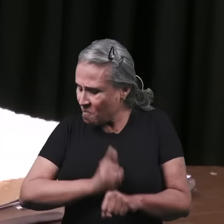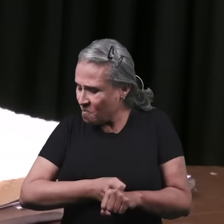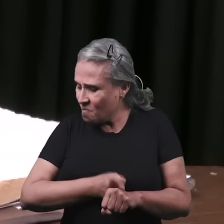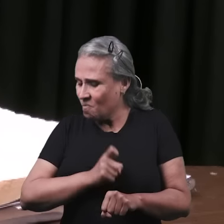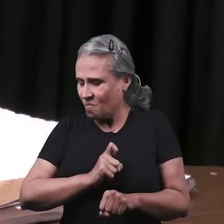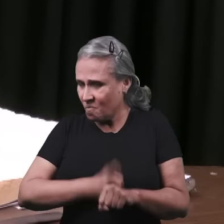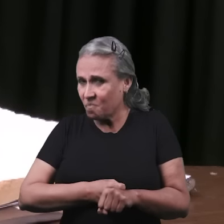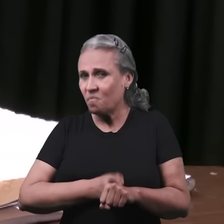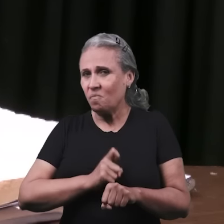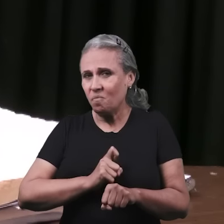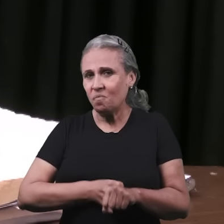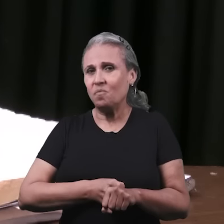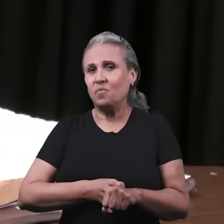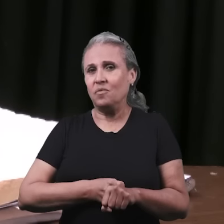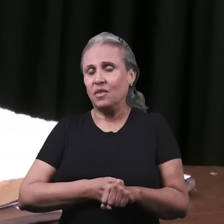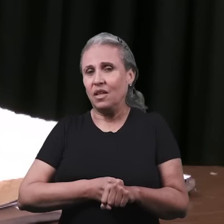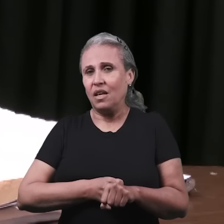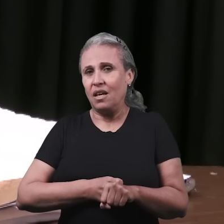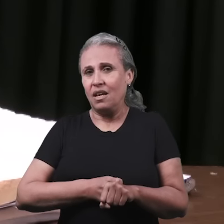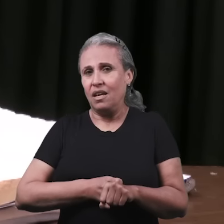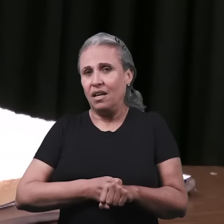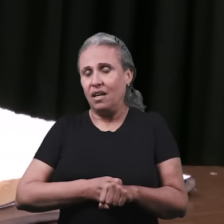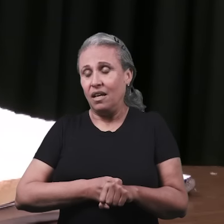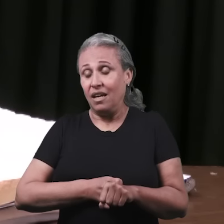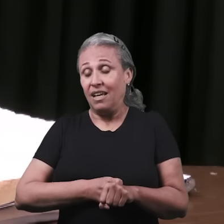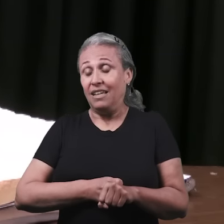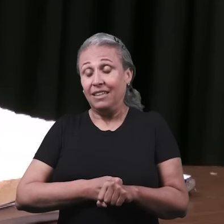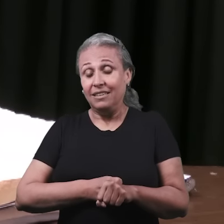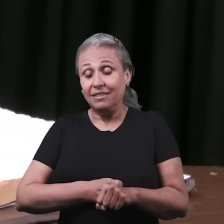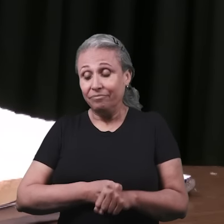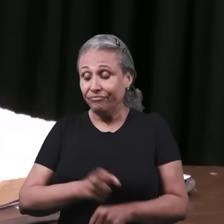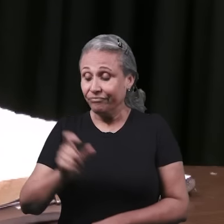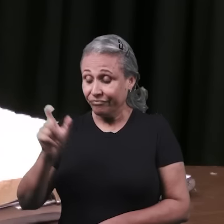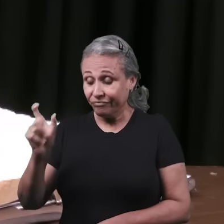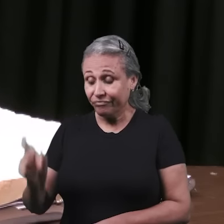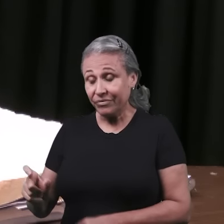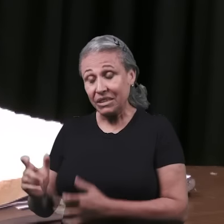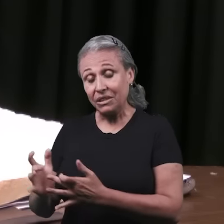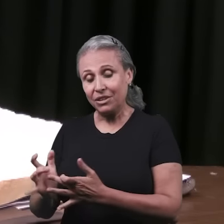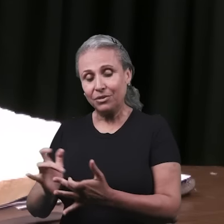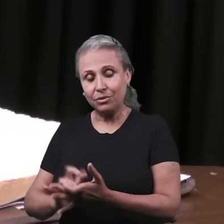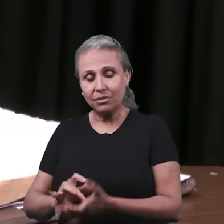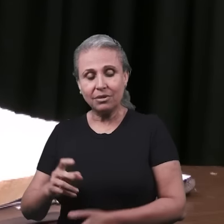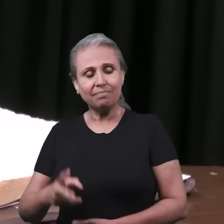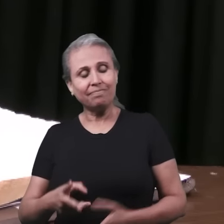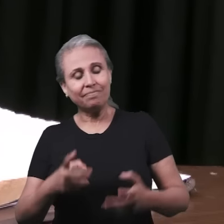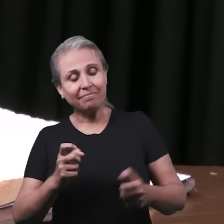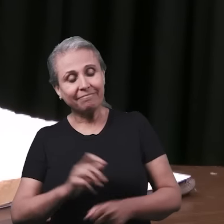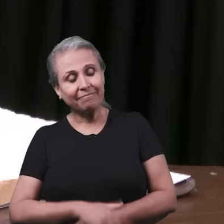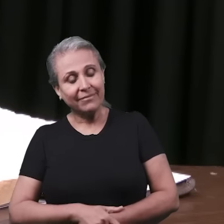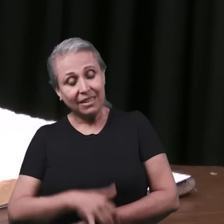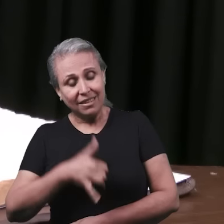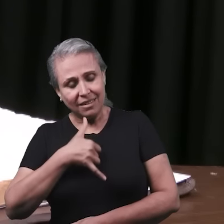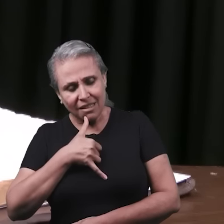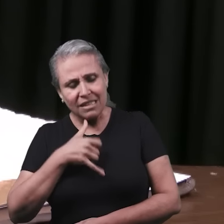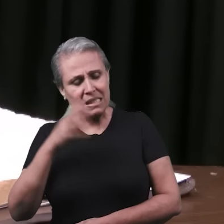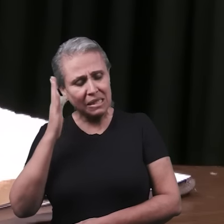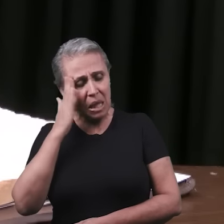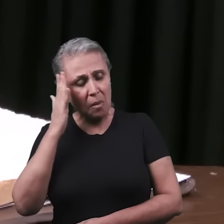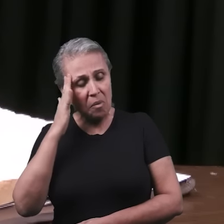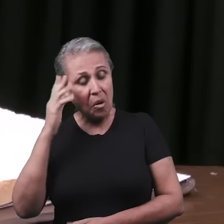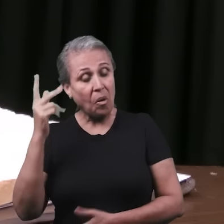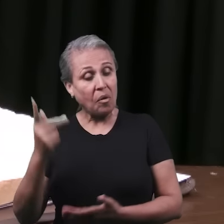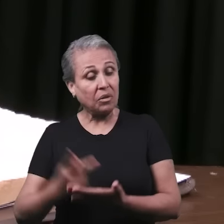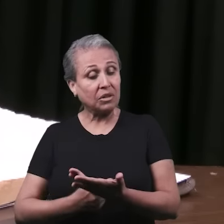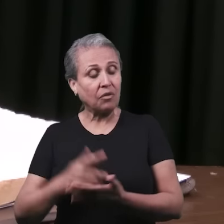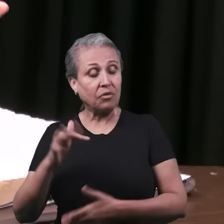mesmo sabendo de tudo que iria acontecer, Jesus ele amava a vida de Judas Iscariotes, tanto que